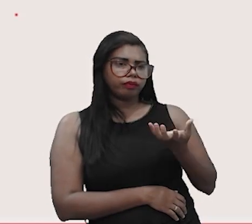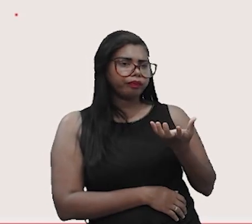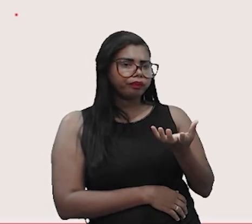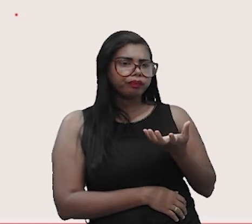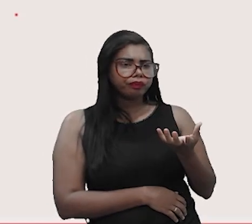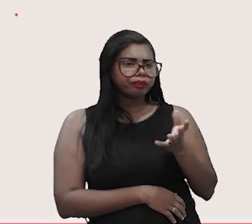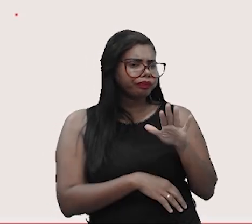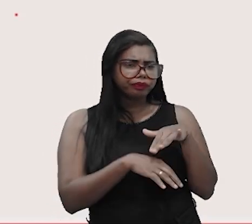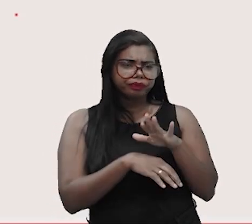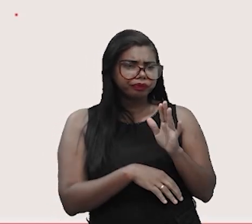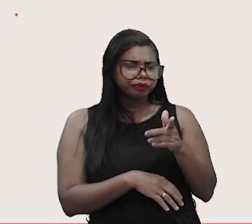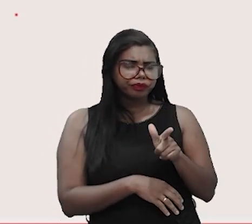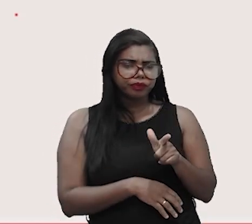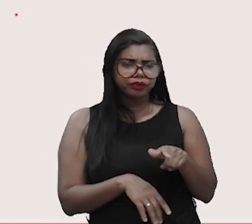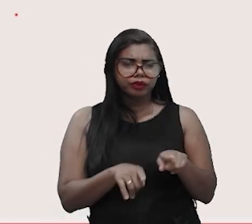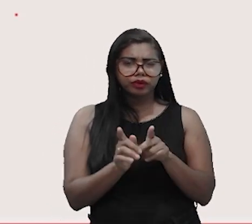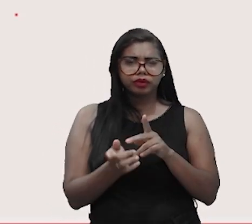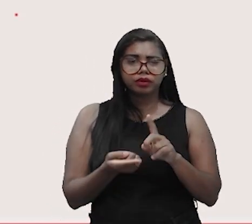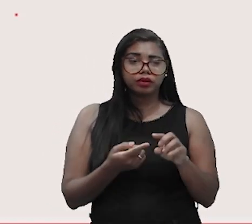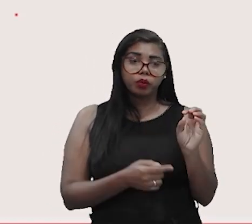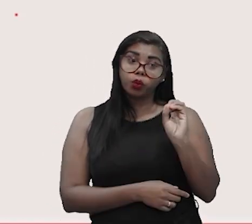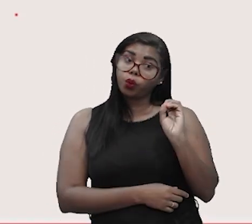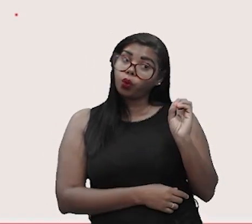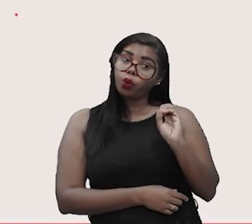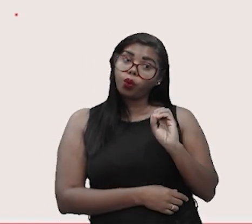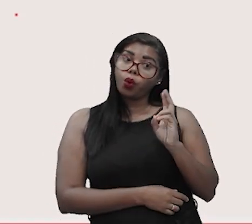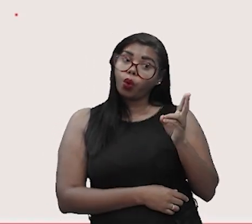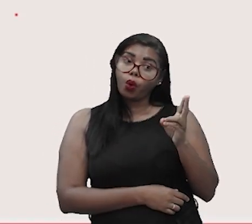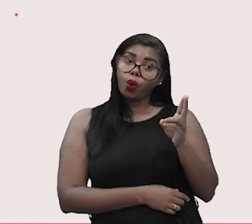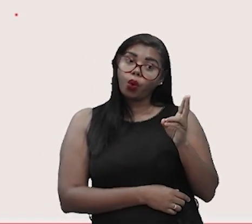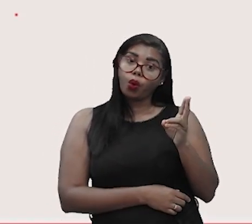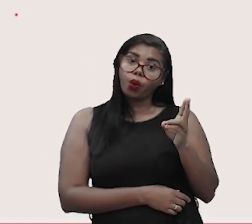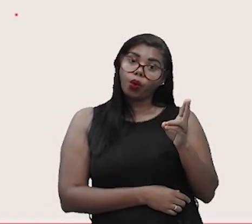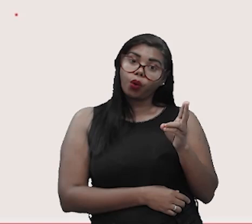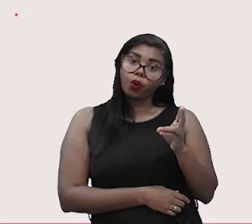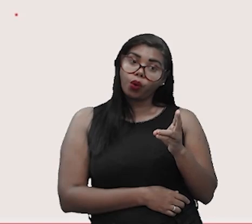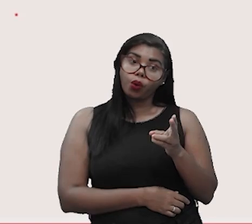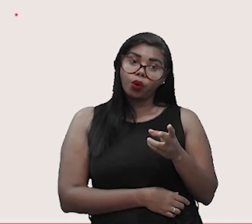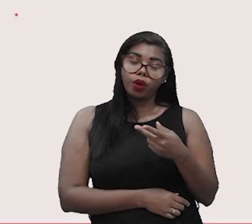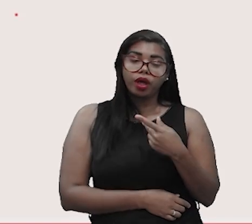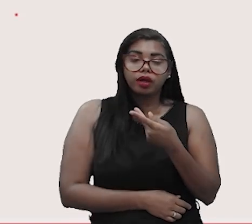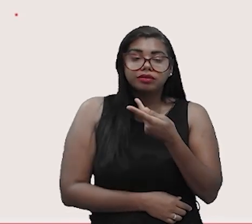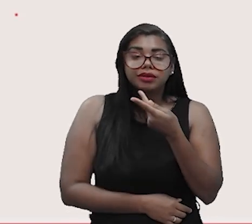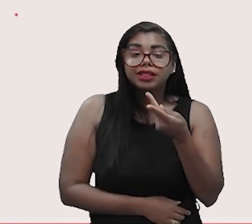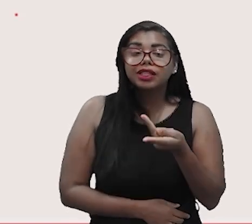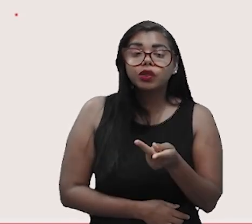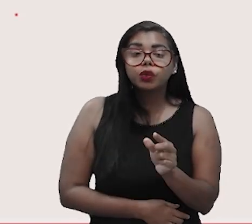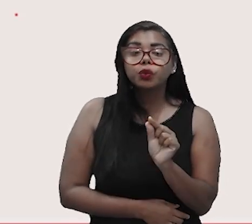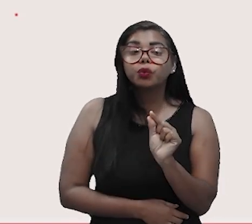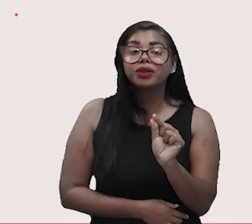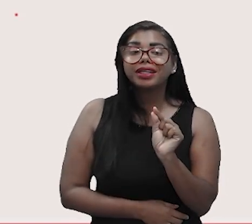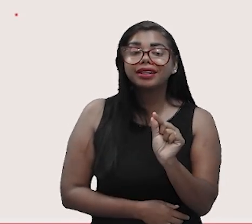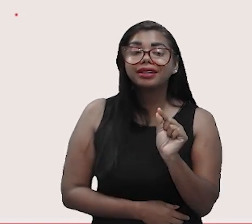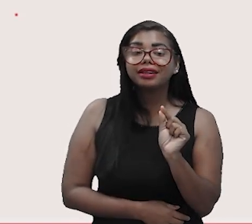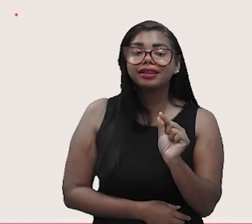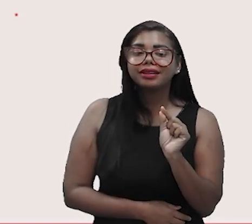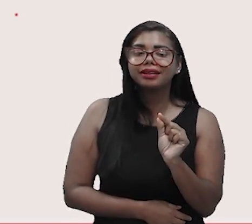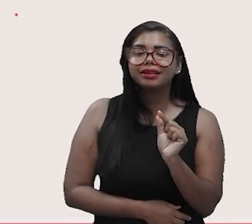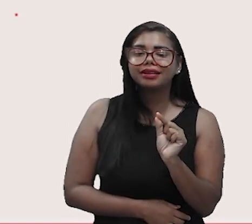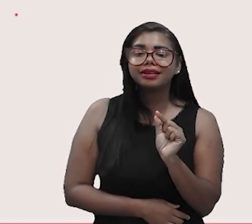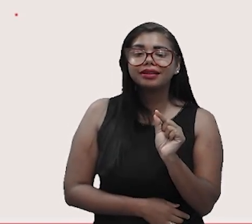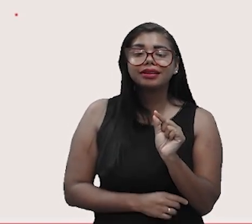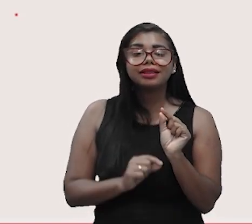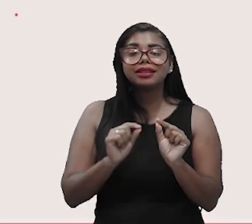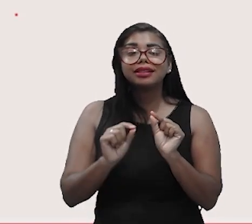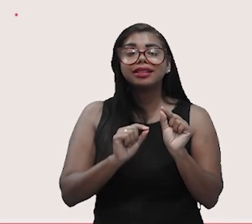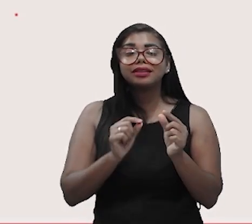mais. Ou digo-te. O quê? Digo-te que